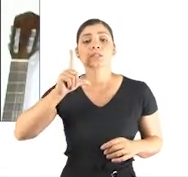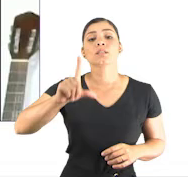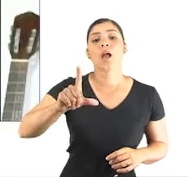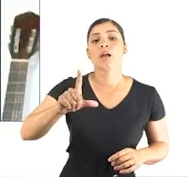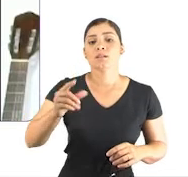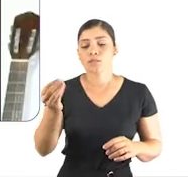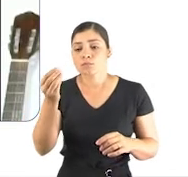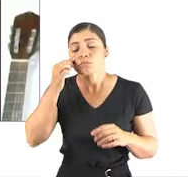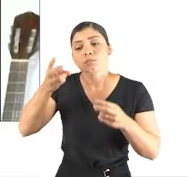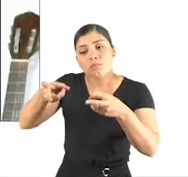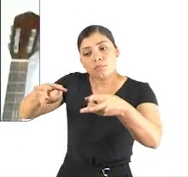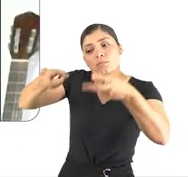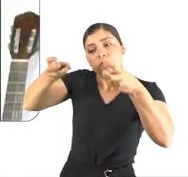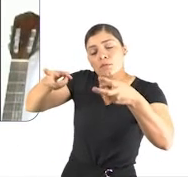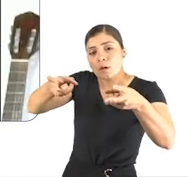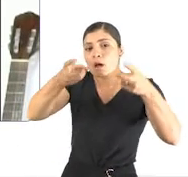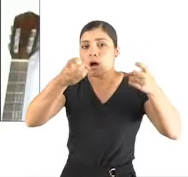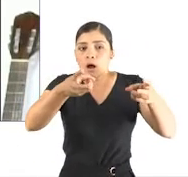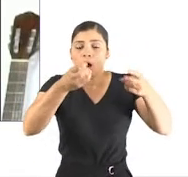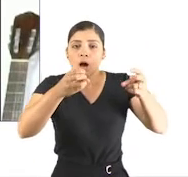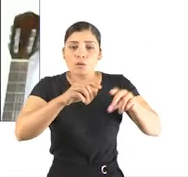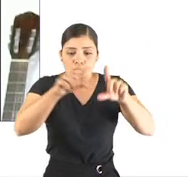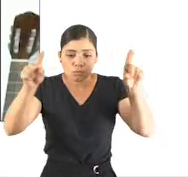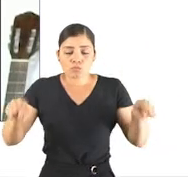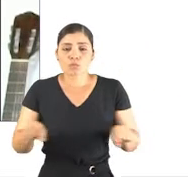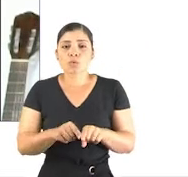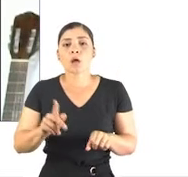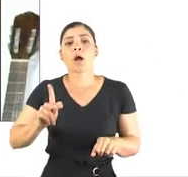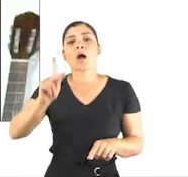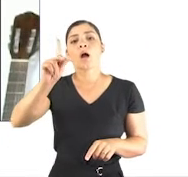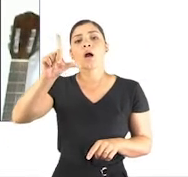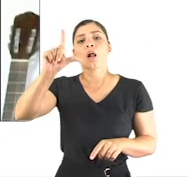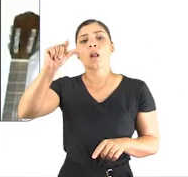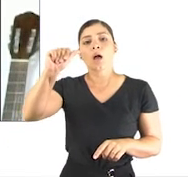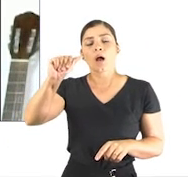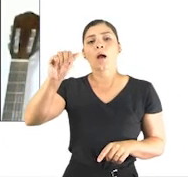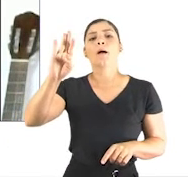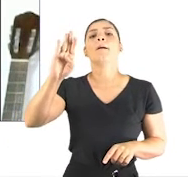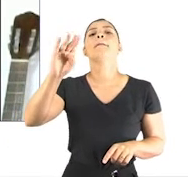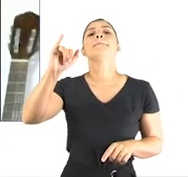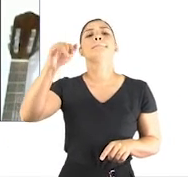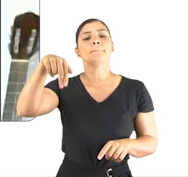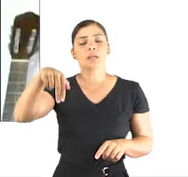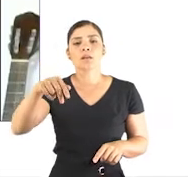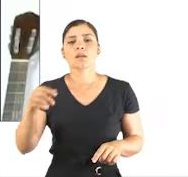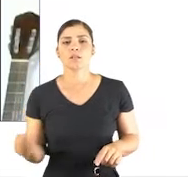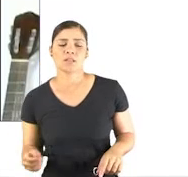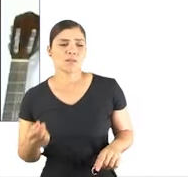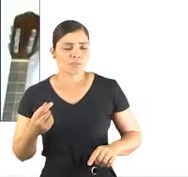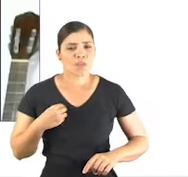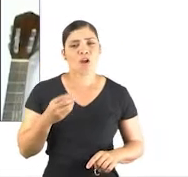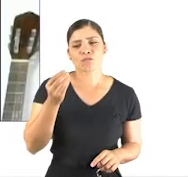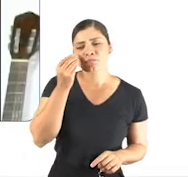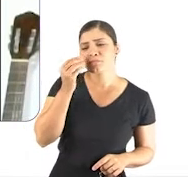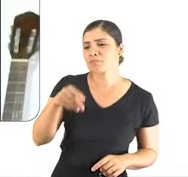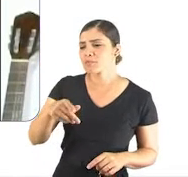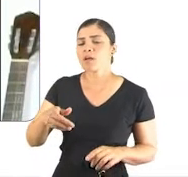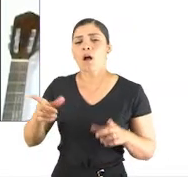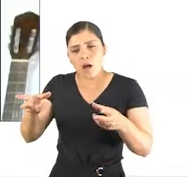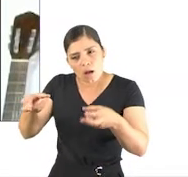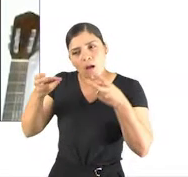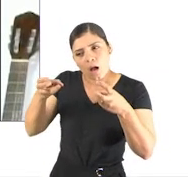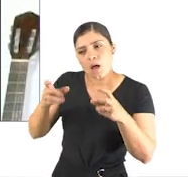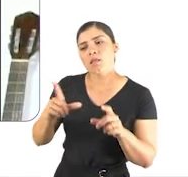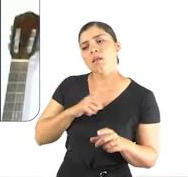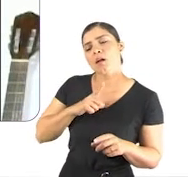de todos os pedidos que está pendente com a Klabin. Então, não tem mais aquela, vamos dizer assim, aquela muleta do fornecedor. Ah,